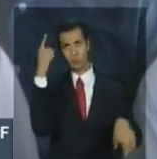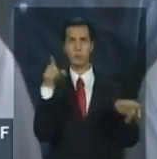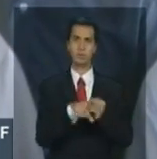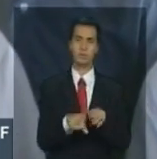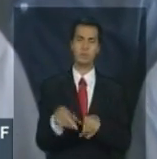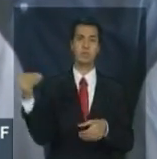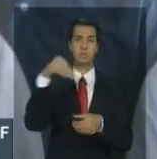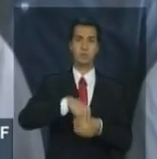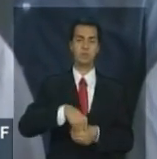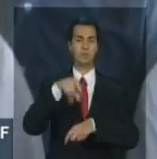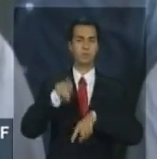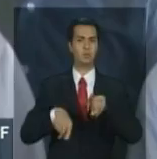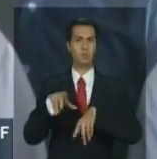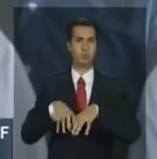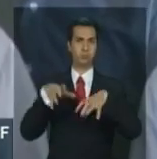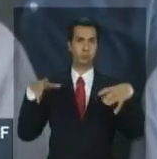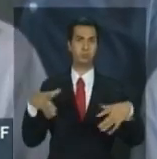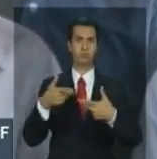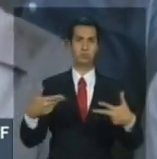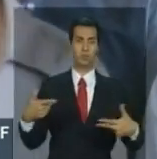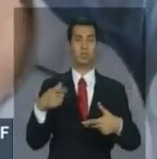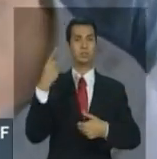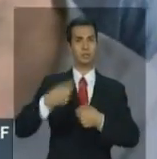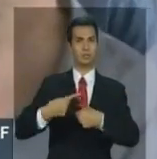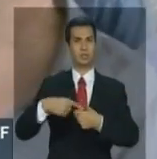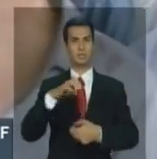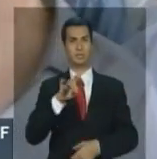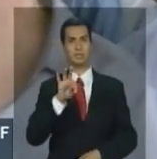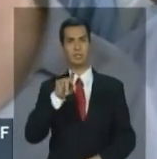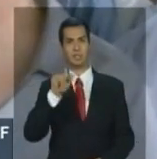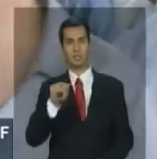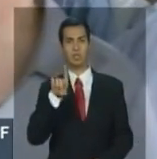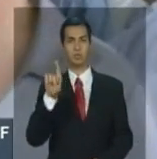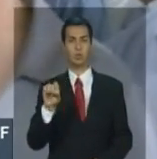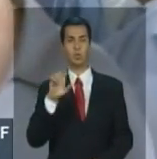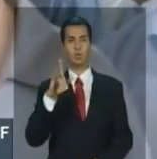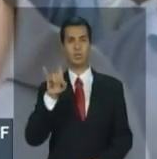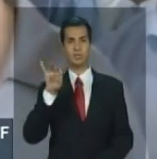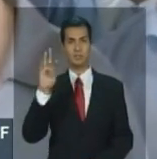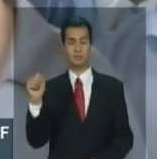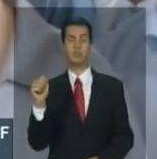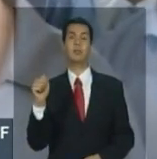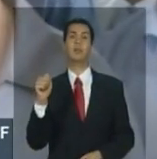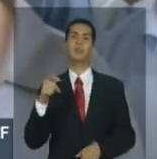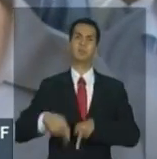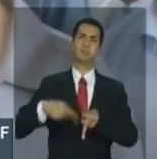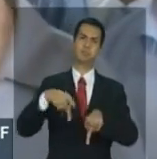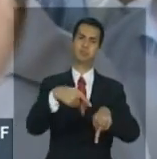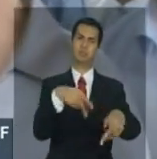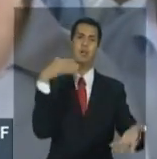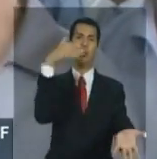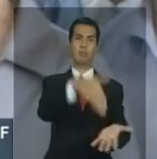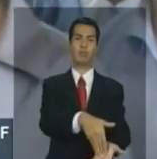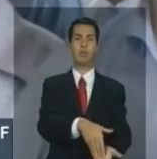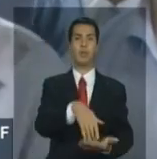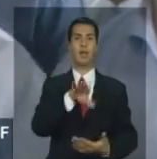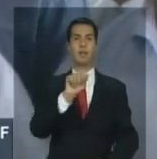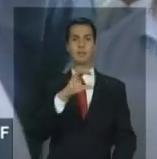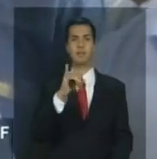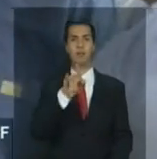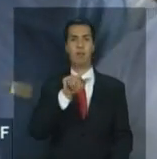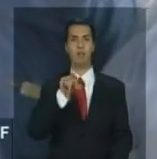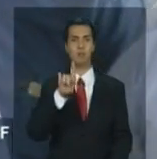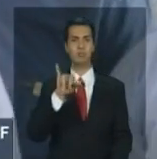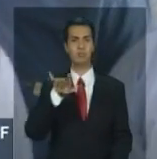pessoas de Estrela do Oeste até lá em cima, em Açailândia, no Maranhão. É isso que